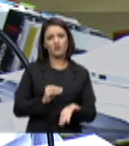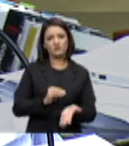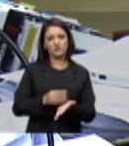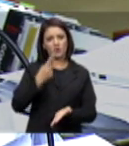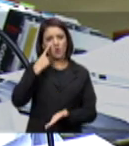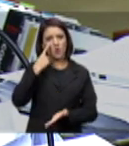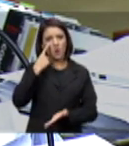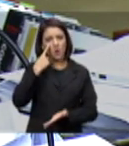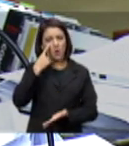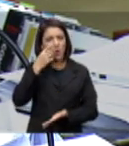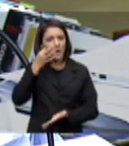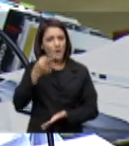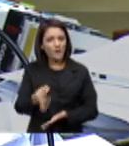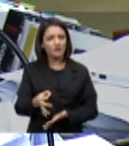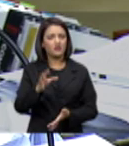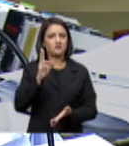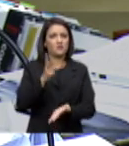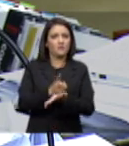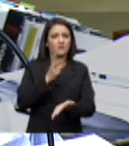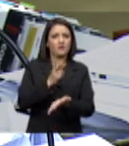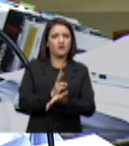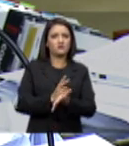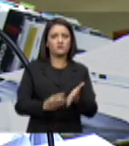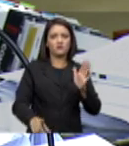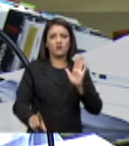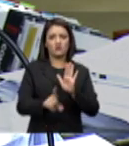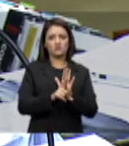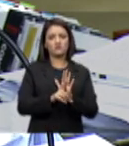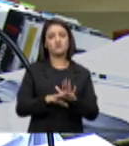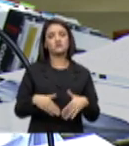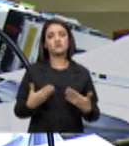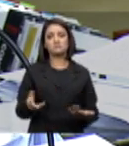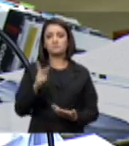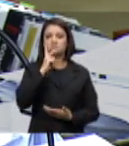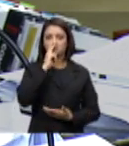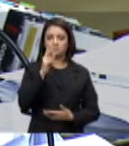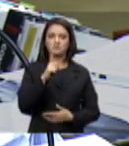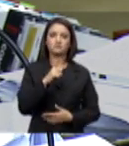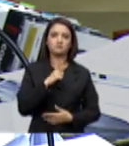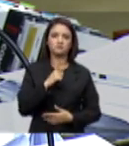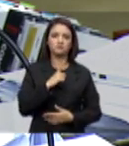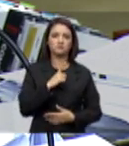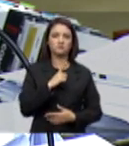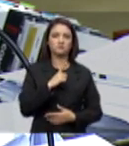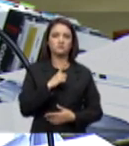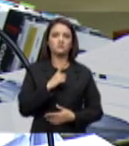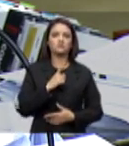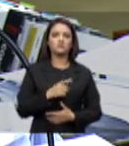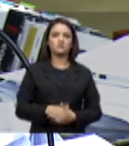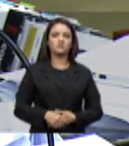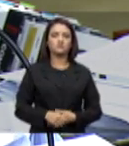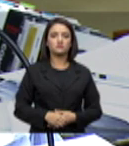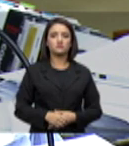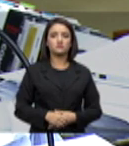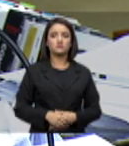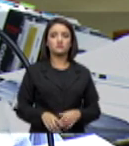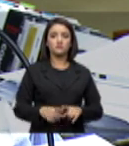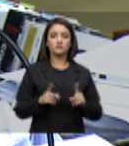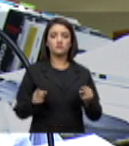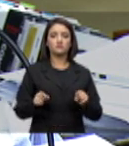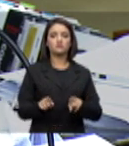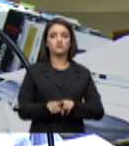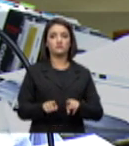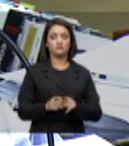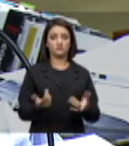legitimidade constitucional para a propositura não me parece aqui que houve essa ampliação é da mesma